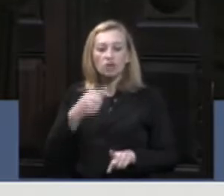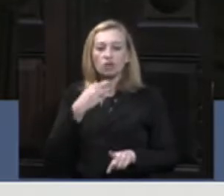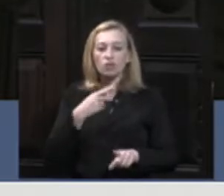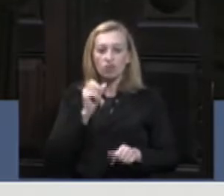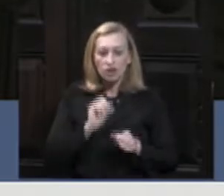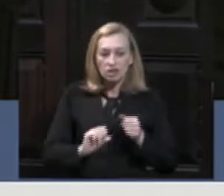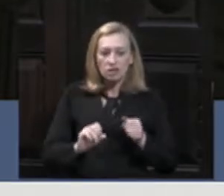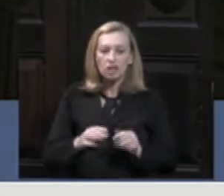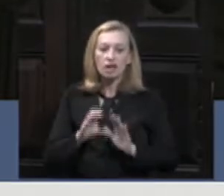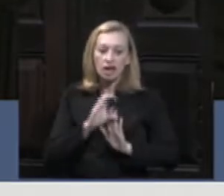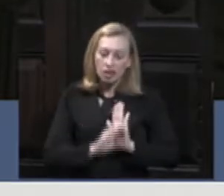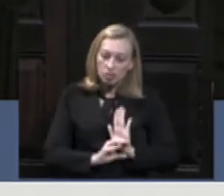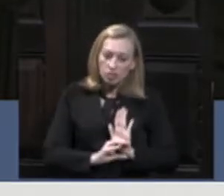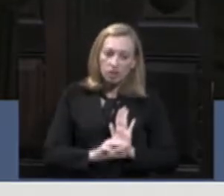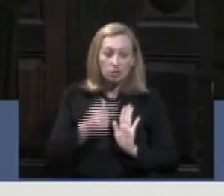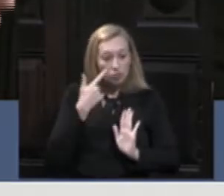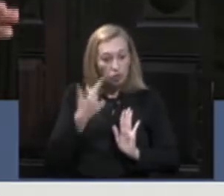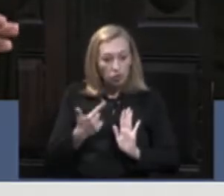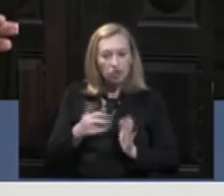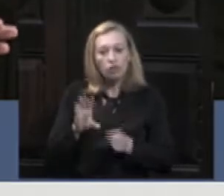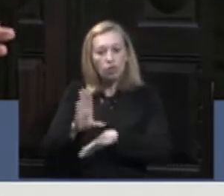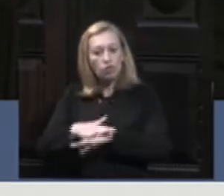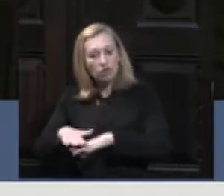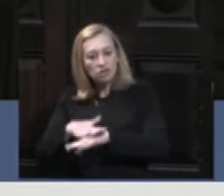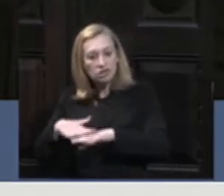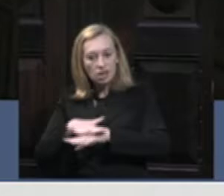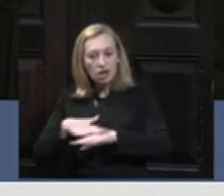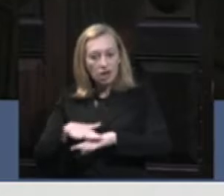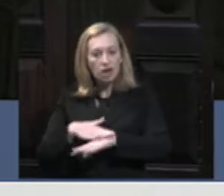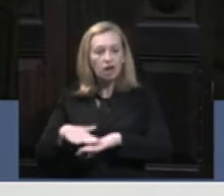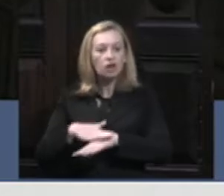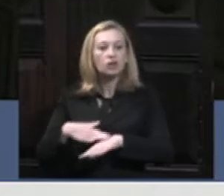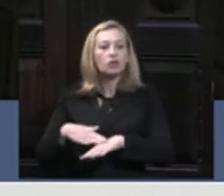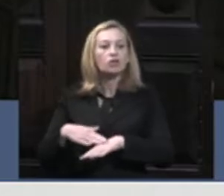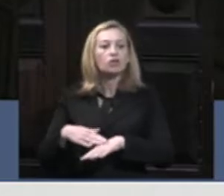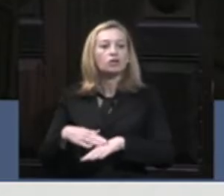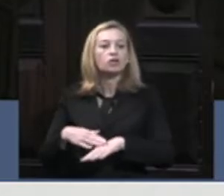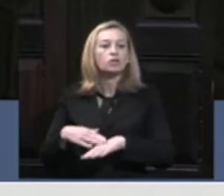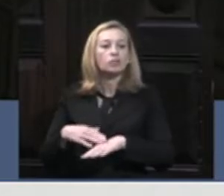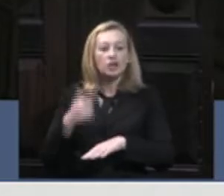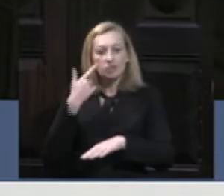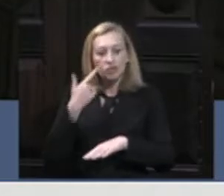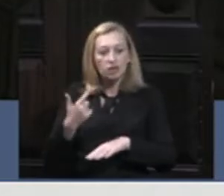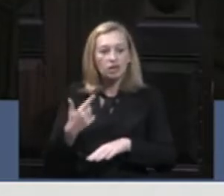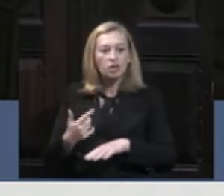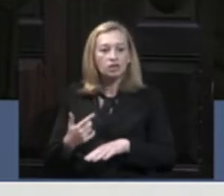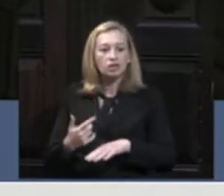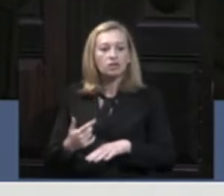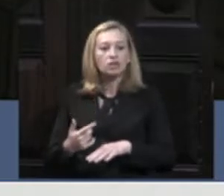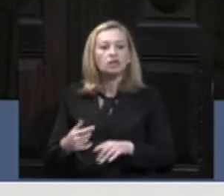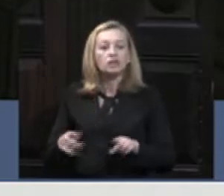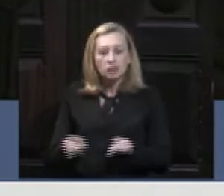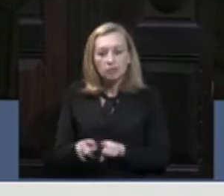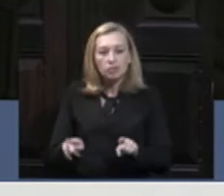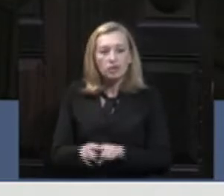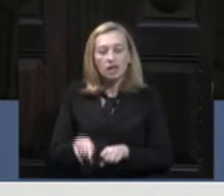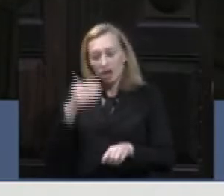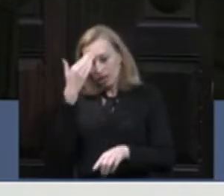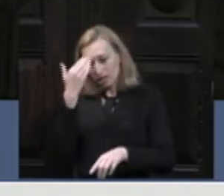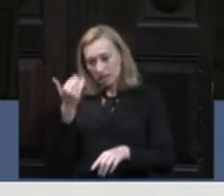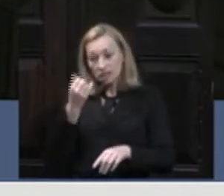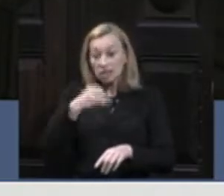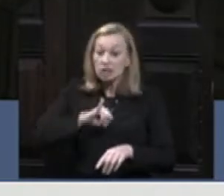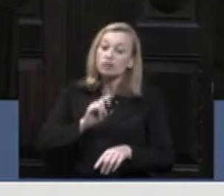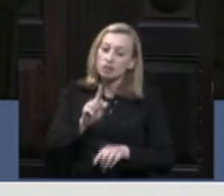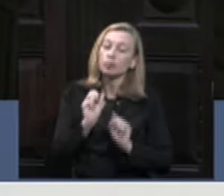Municipais, conversei com o autor, vamos dar esse primeiro passo. Agora seria de bom grado que também pudesse incluir o município de